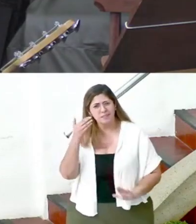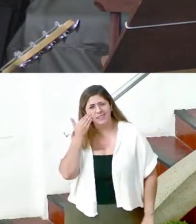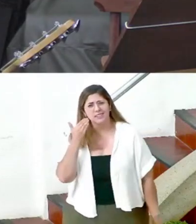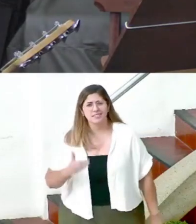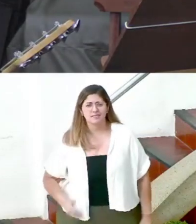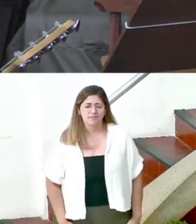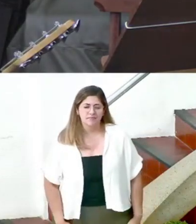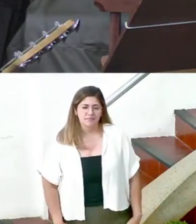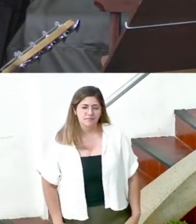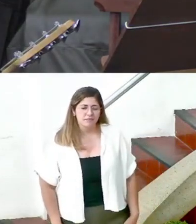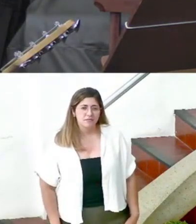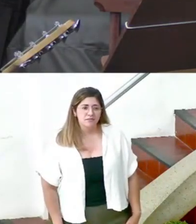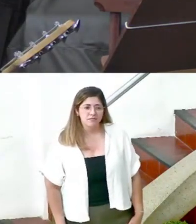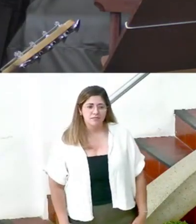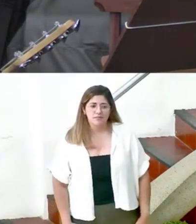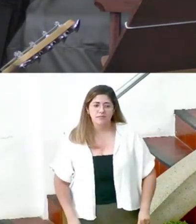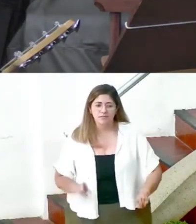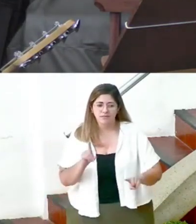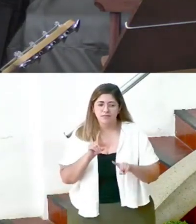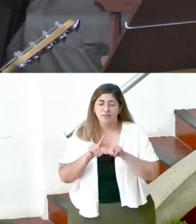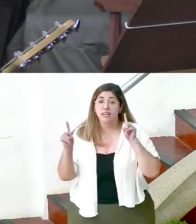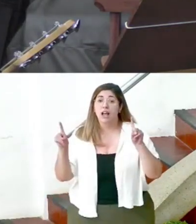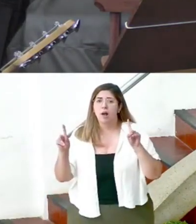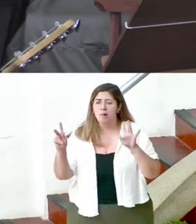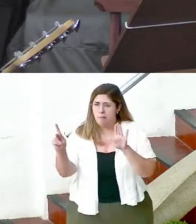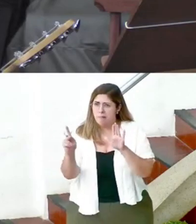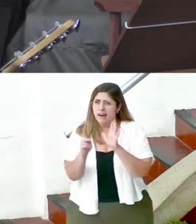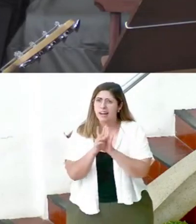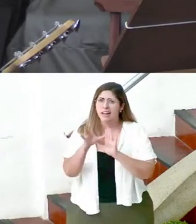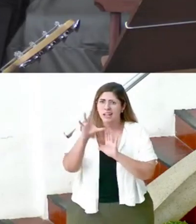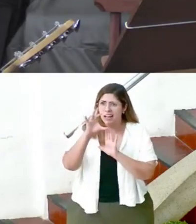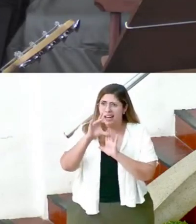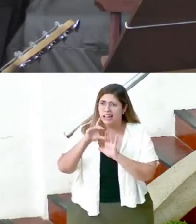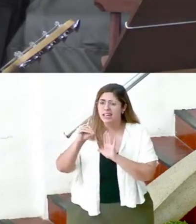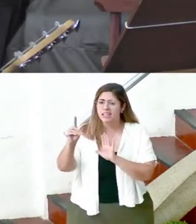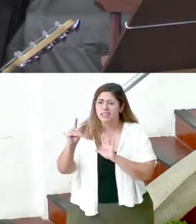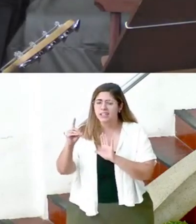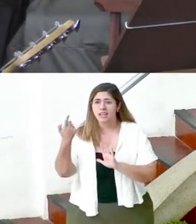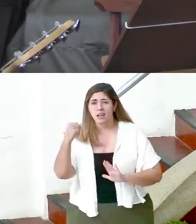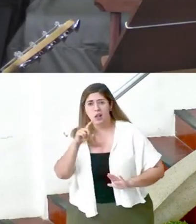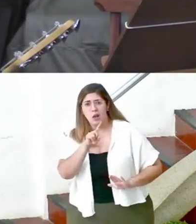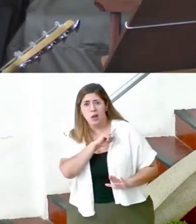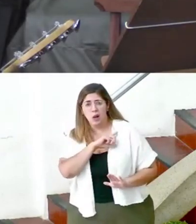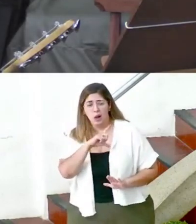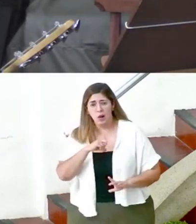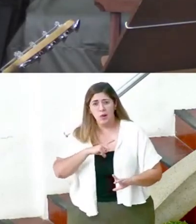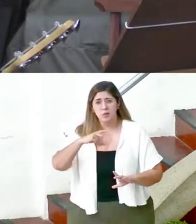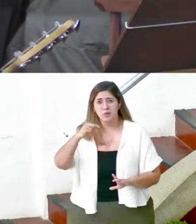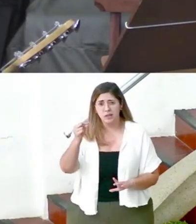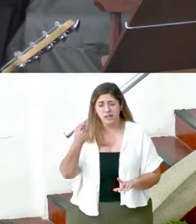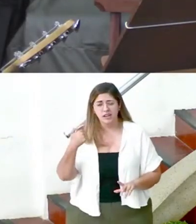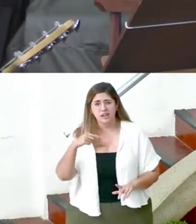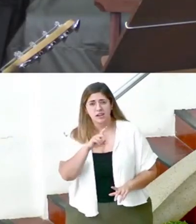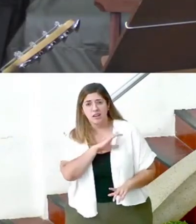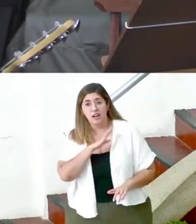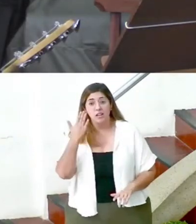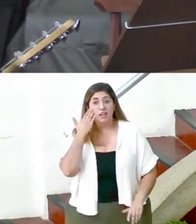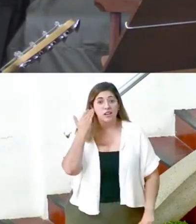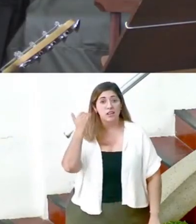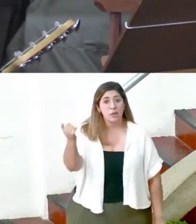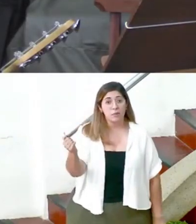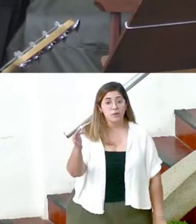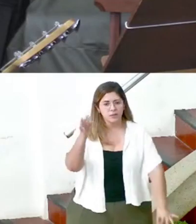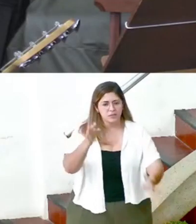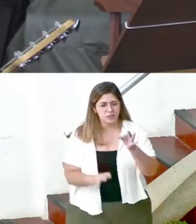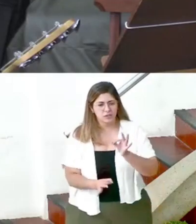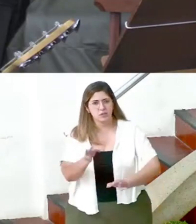dizem: mas vós sois dele, em Cristo Jesus, o qual se tornou da parte de Deus sabedoria e justiça